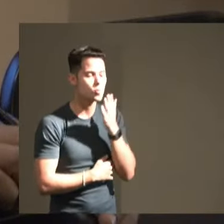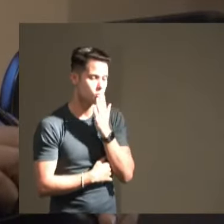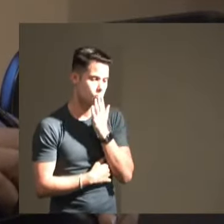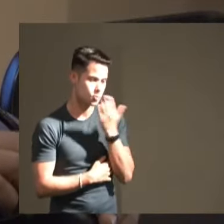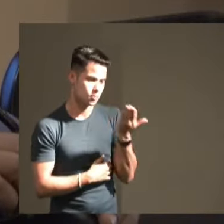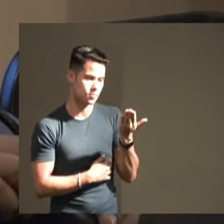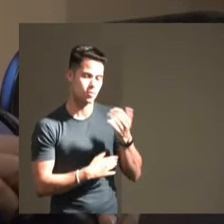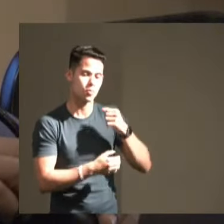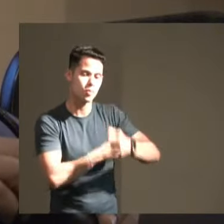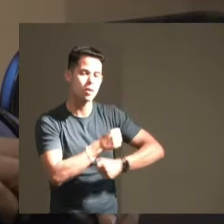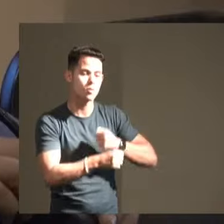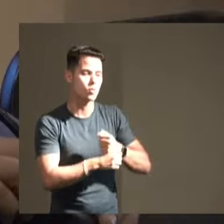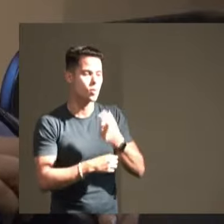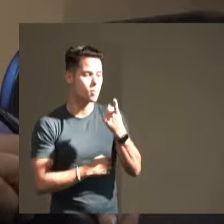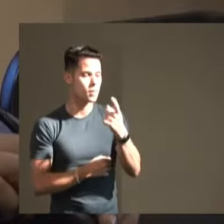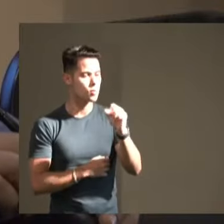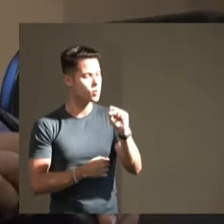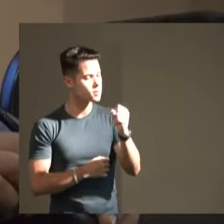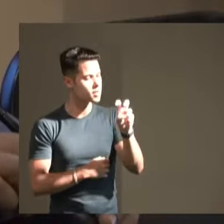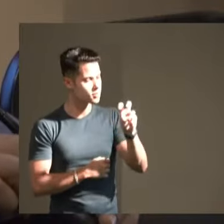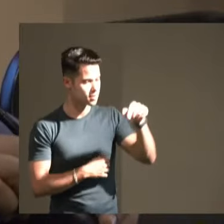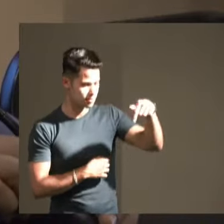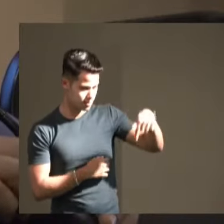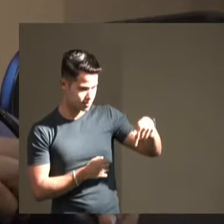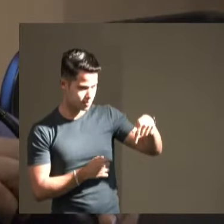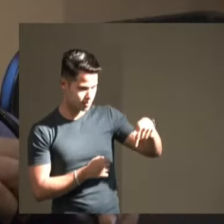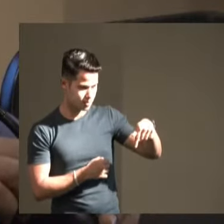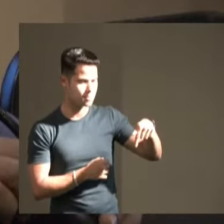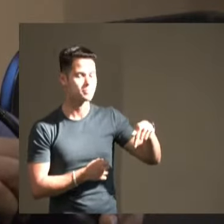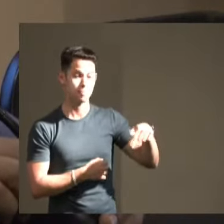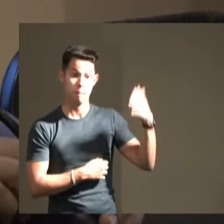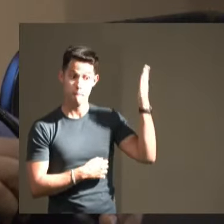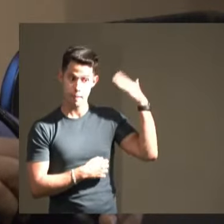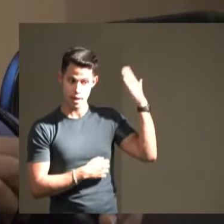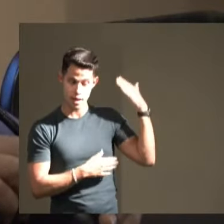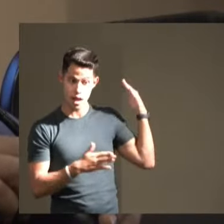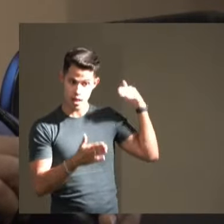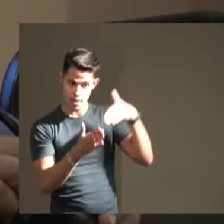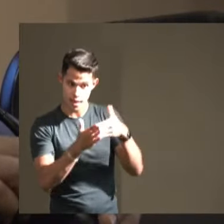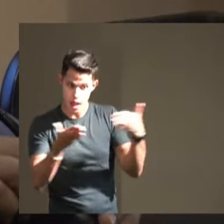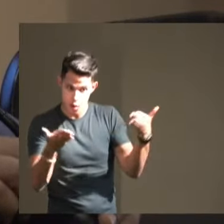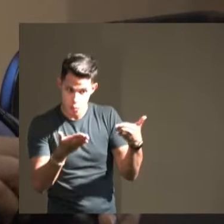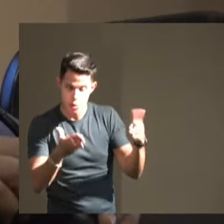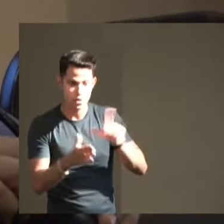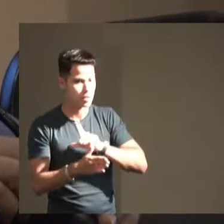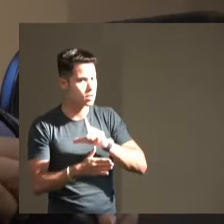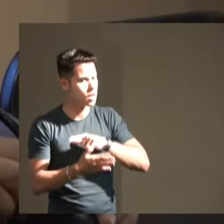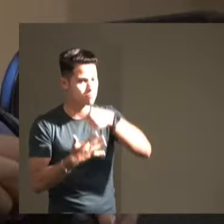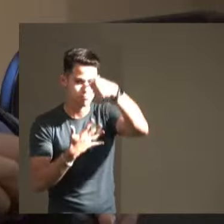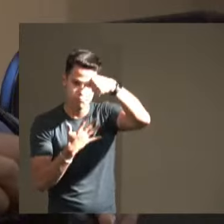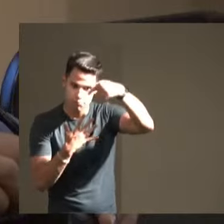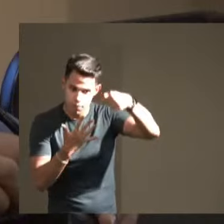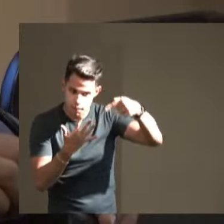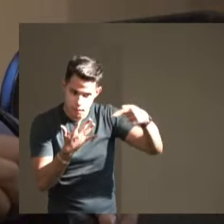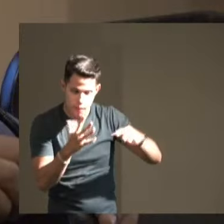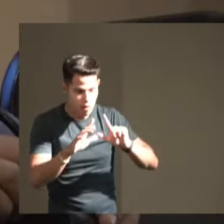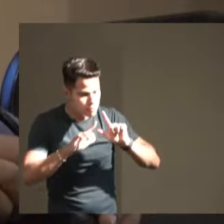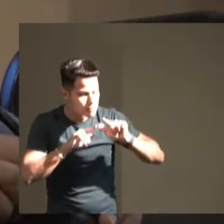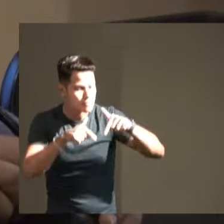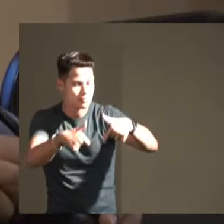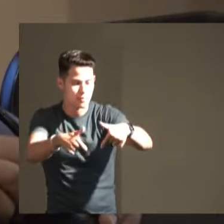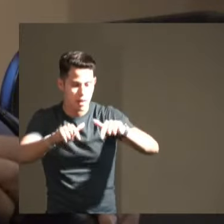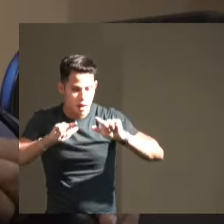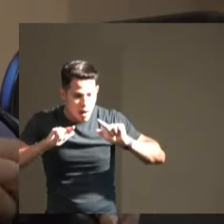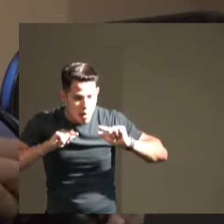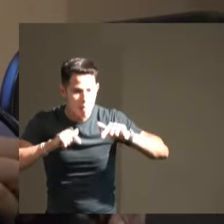1857. De lá para cá, nós temos diversas ações que vão no âmbito,